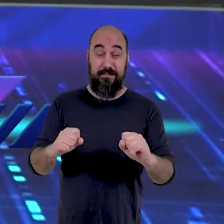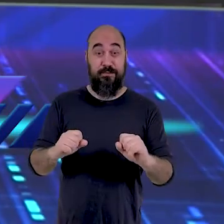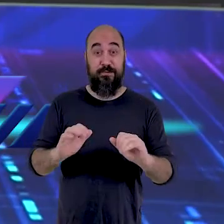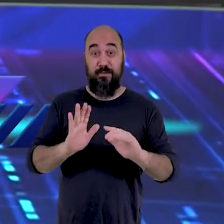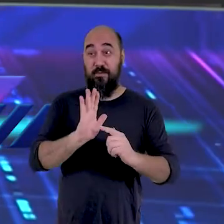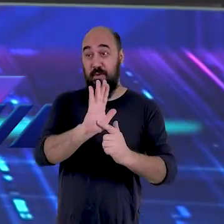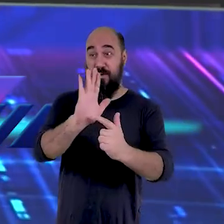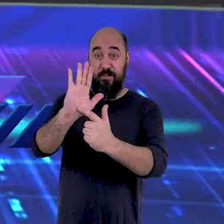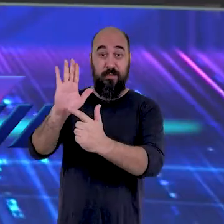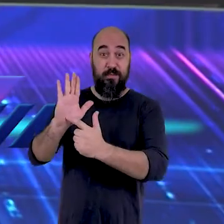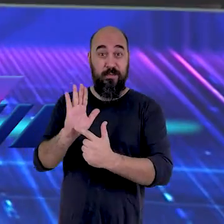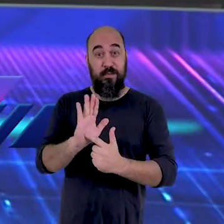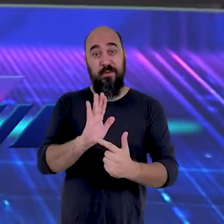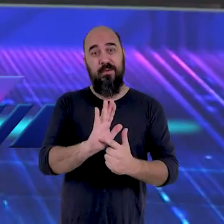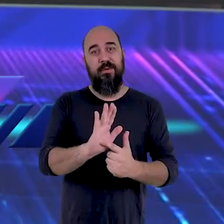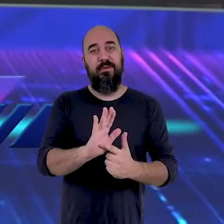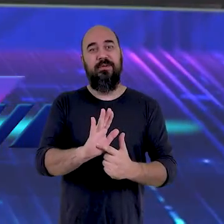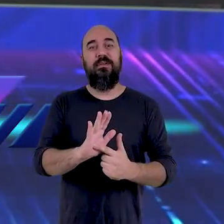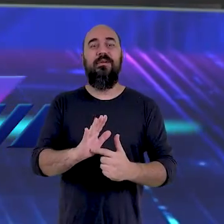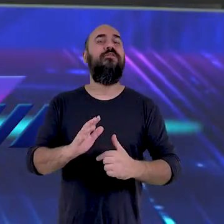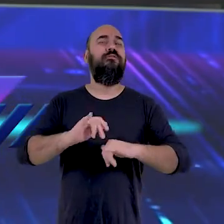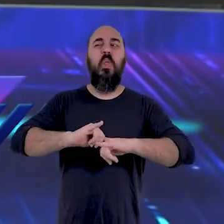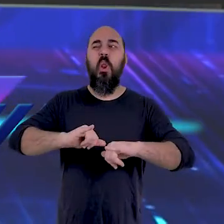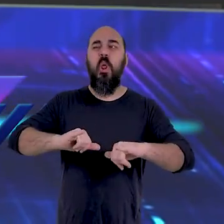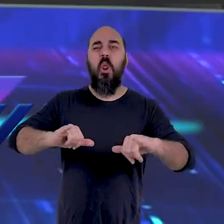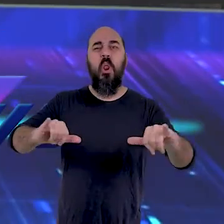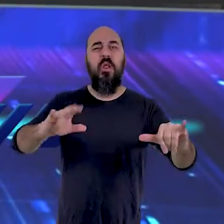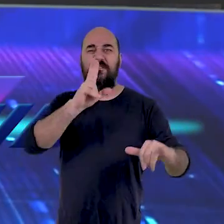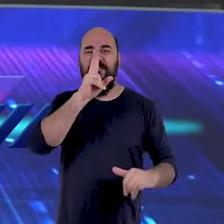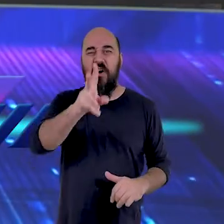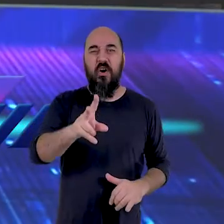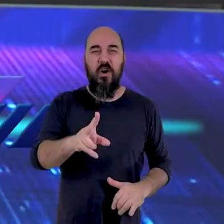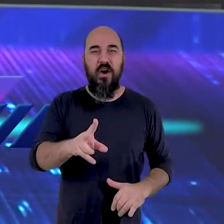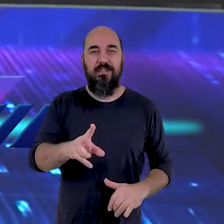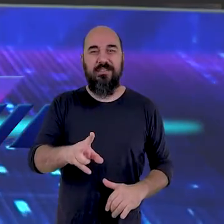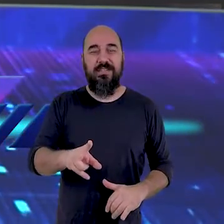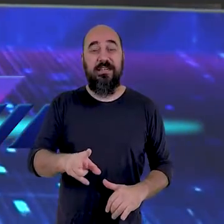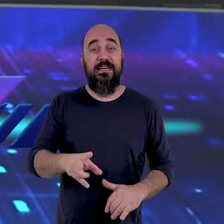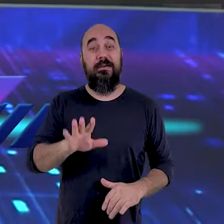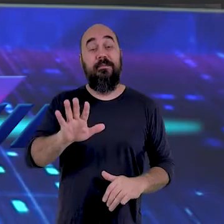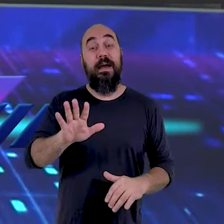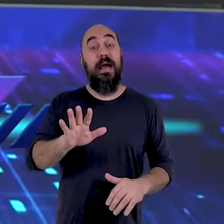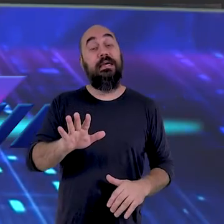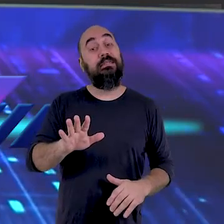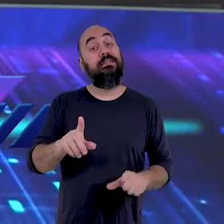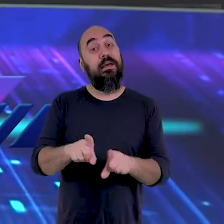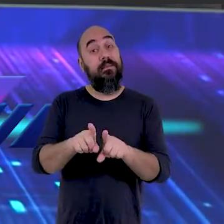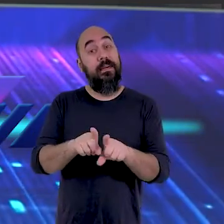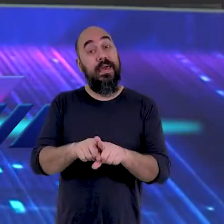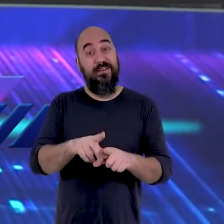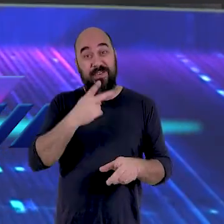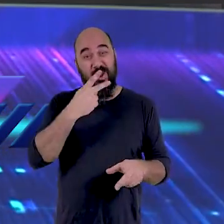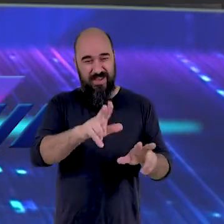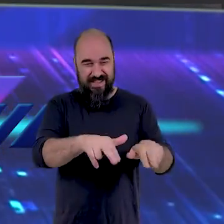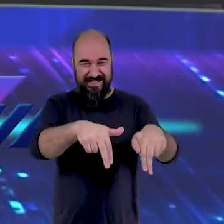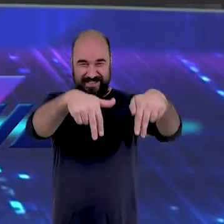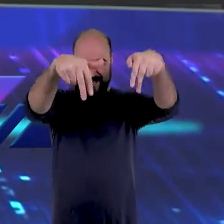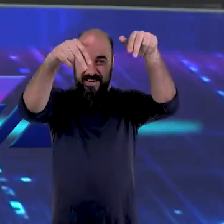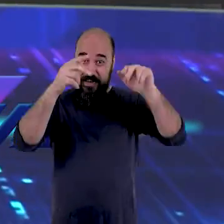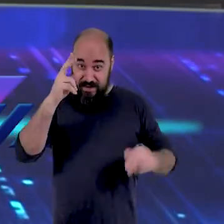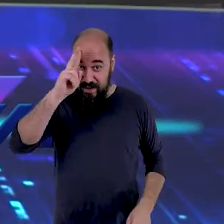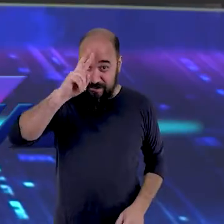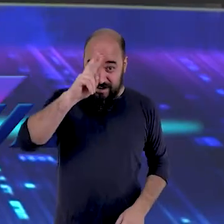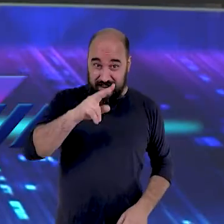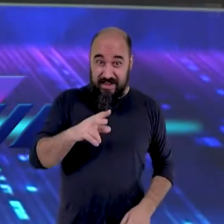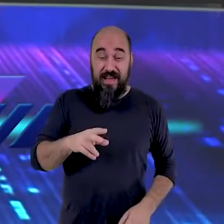só ressuscitaria, mas seria também elevado ao céu. Depois desse período de 3 anos e meio, em